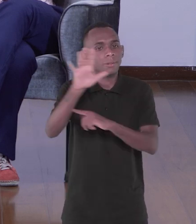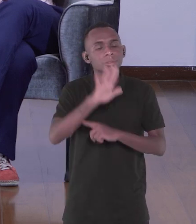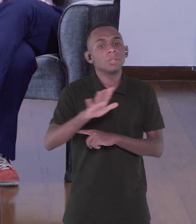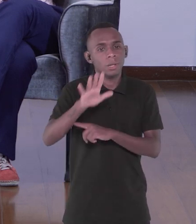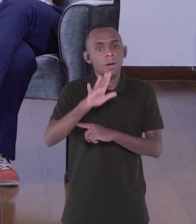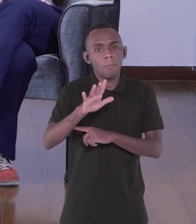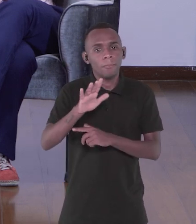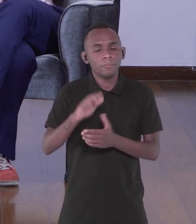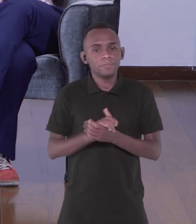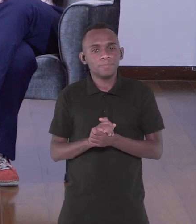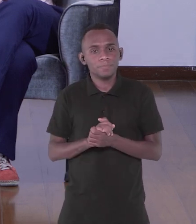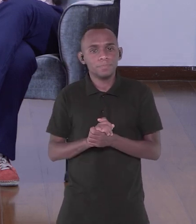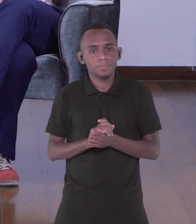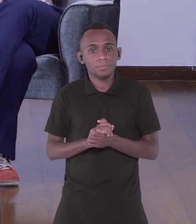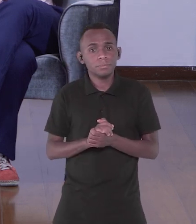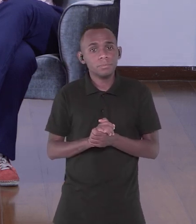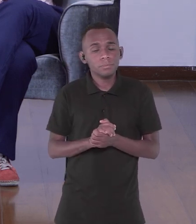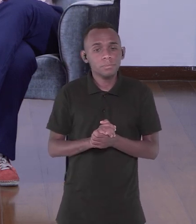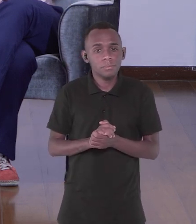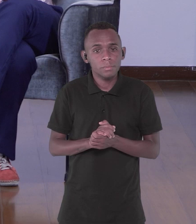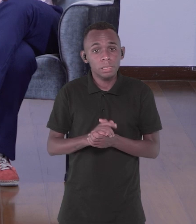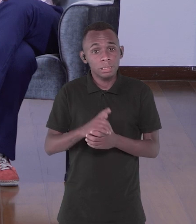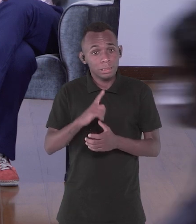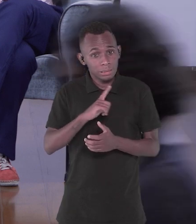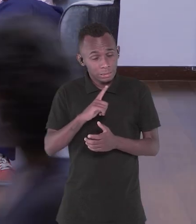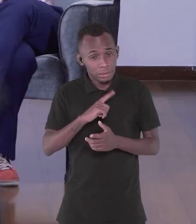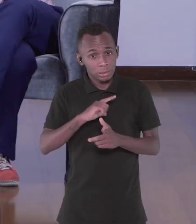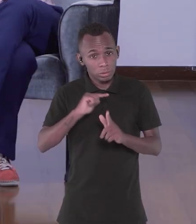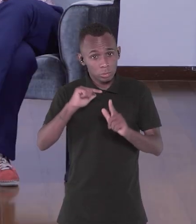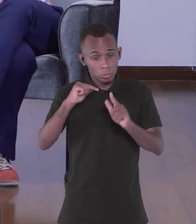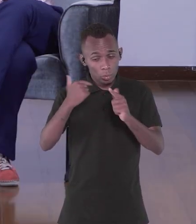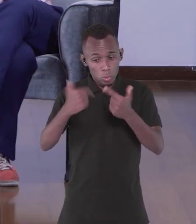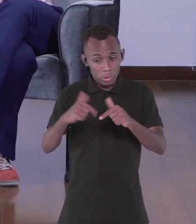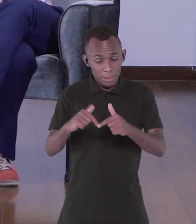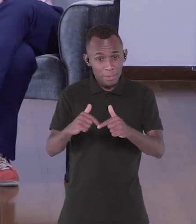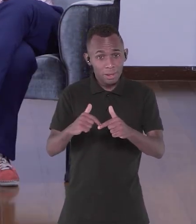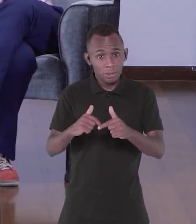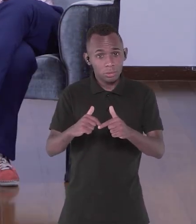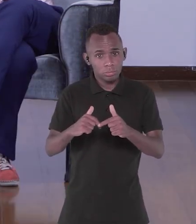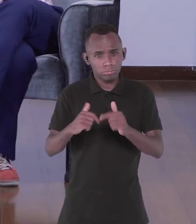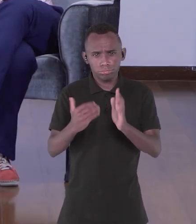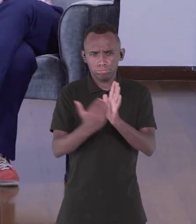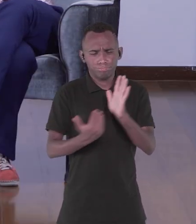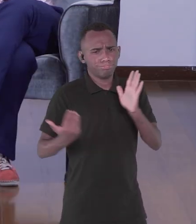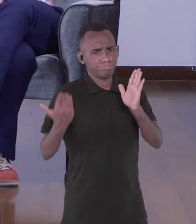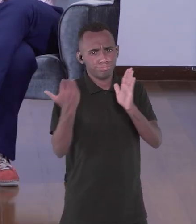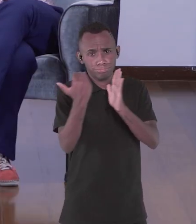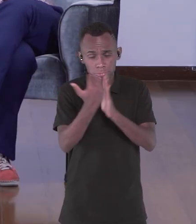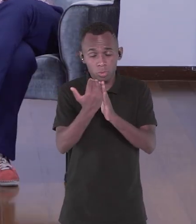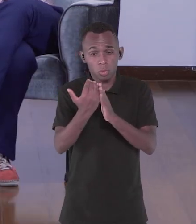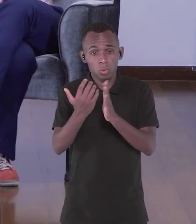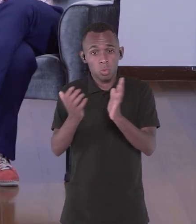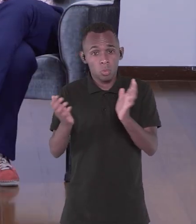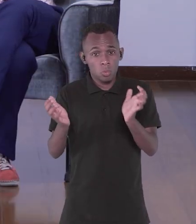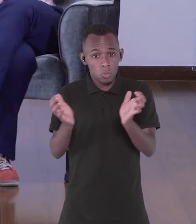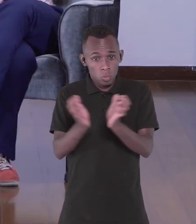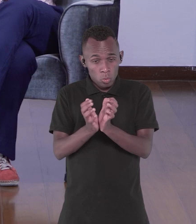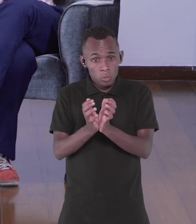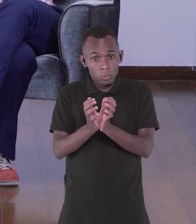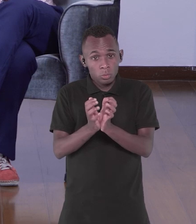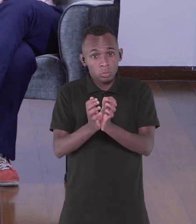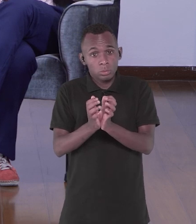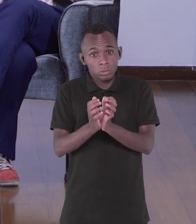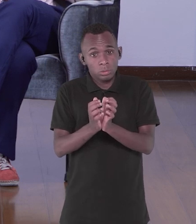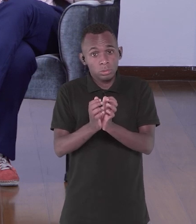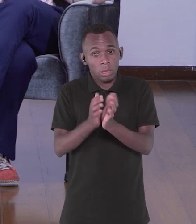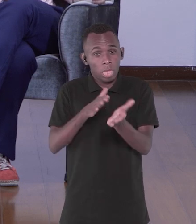com um nível de funcionários extremamente elevado. São clubes que